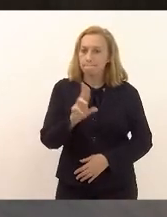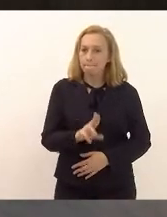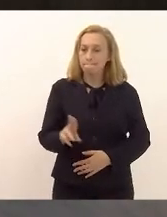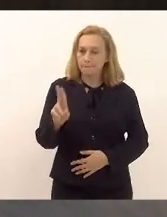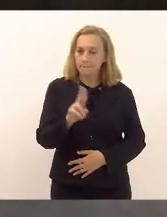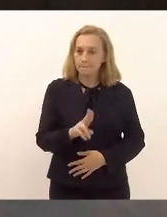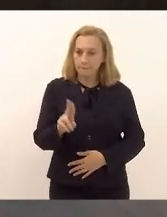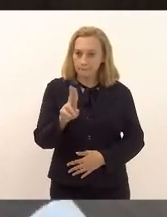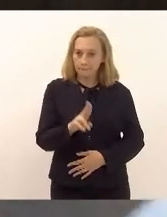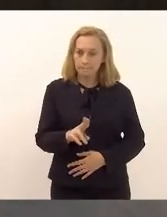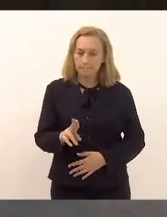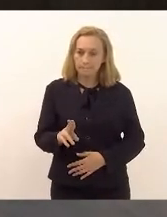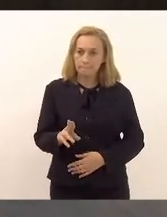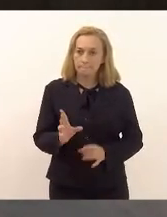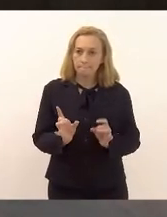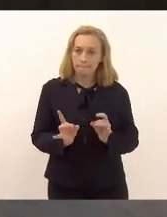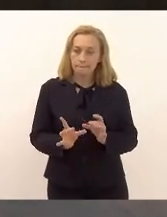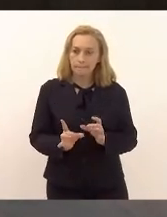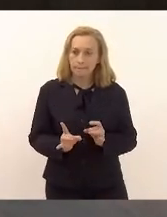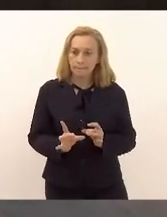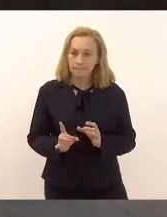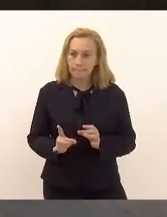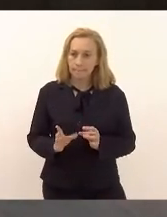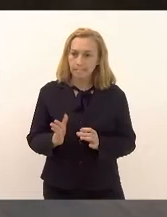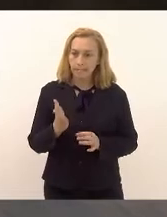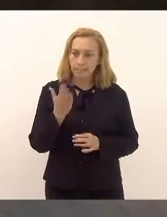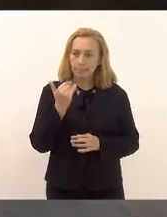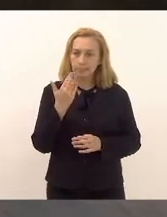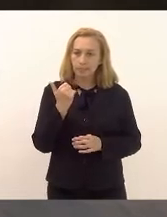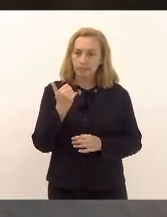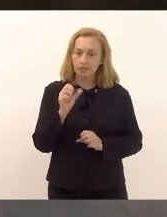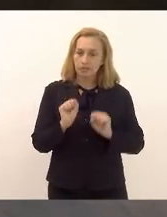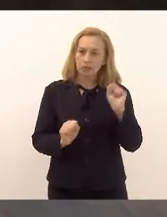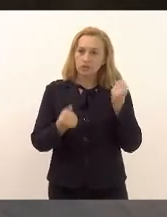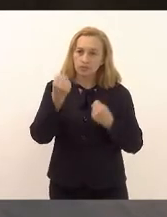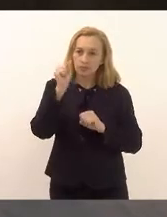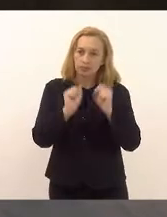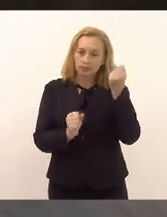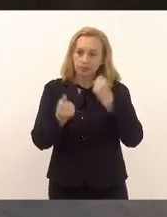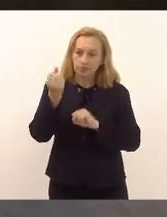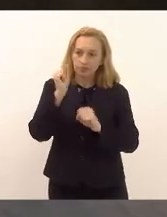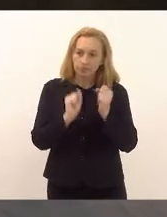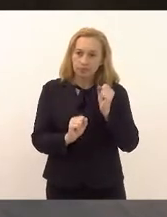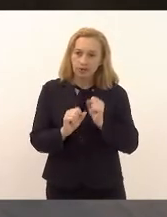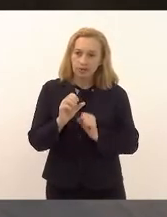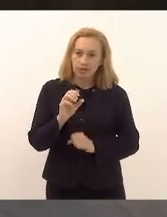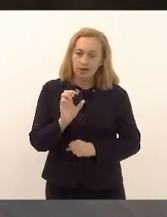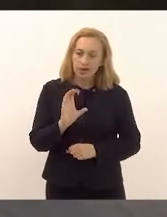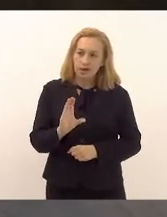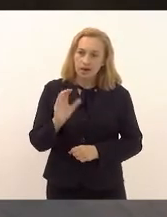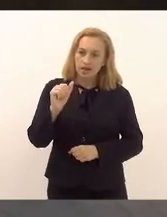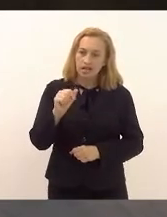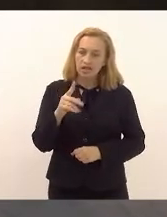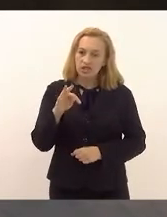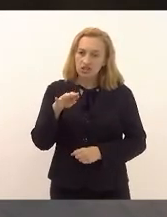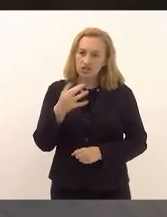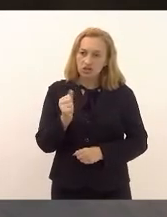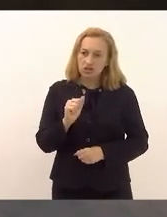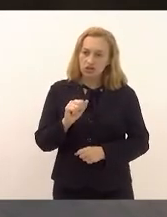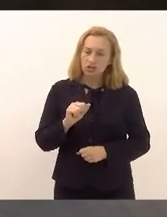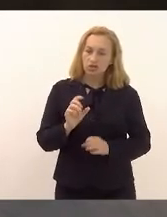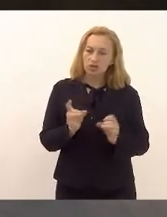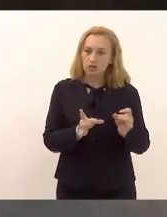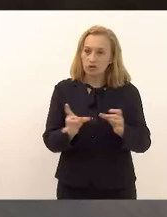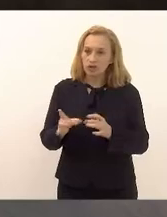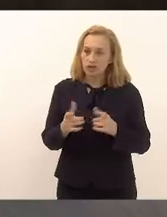utilização e comercialização de alimentos ultraprocessados nas cantinas e demais locais de venda